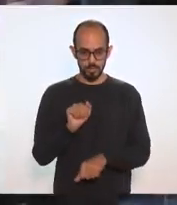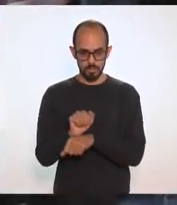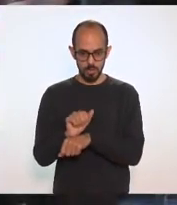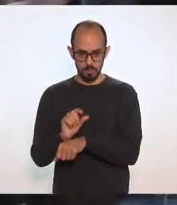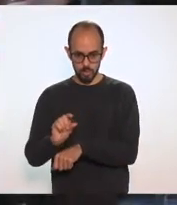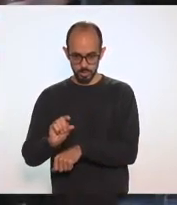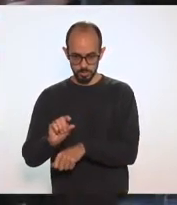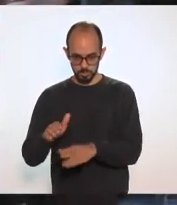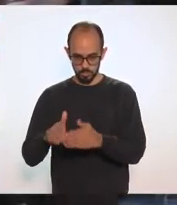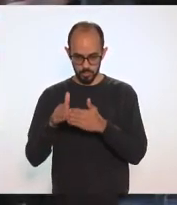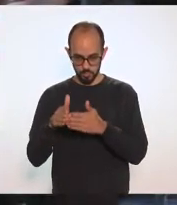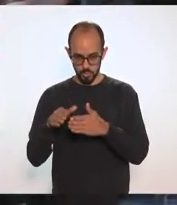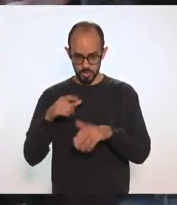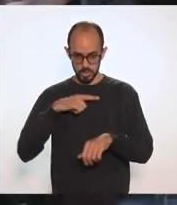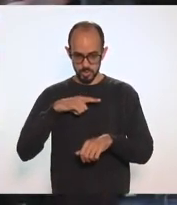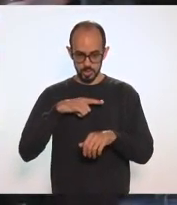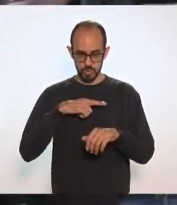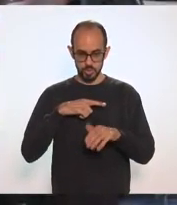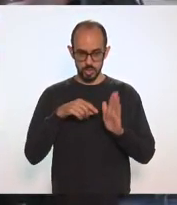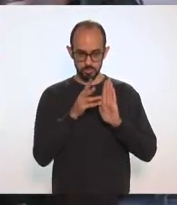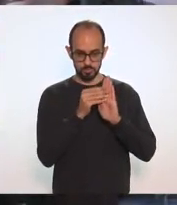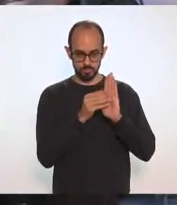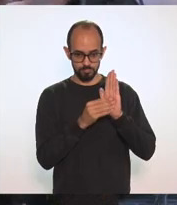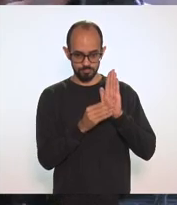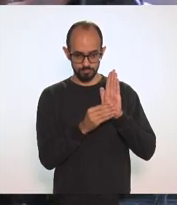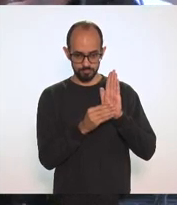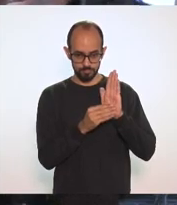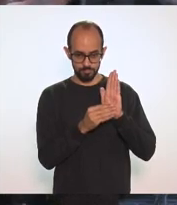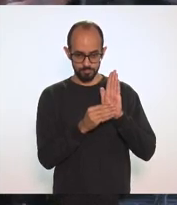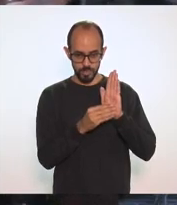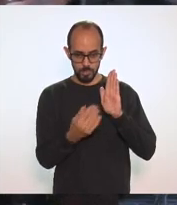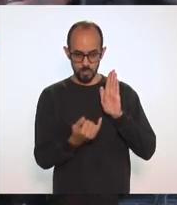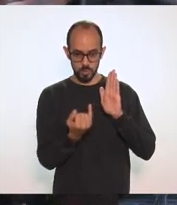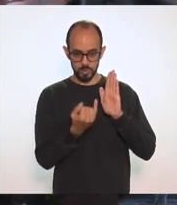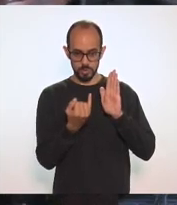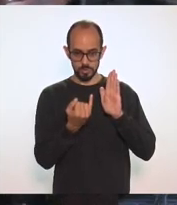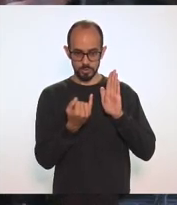Porque nós temos uma pauta que há vários pedidos de destaque. Se não for essa...